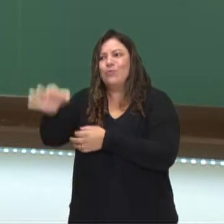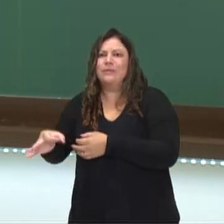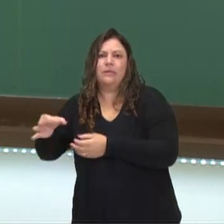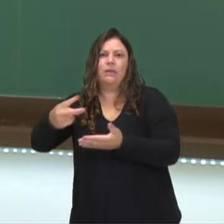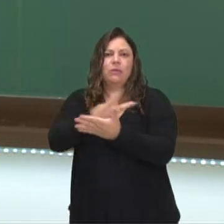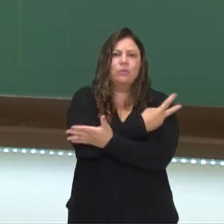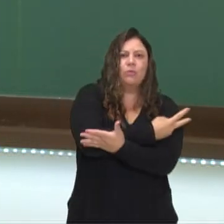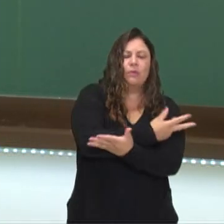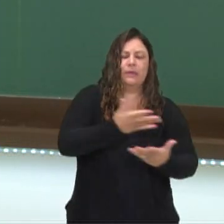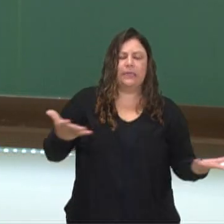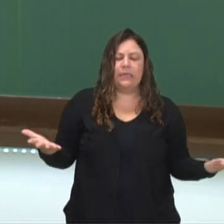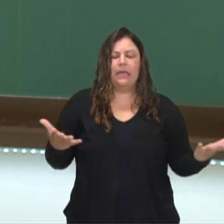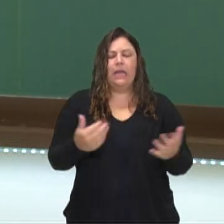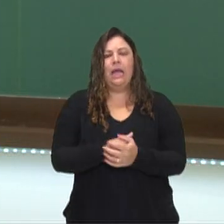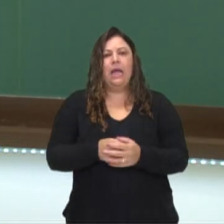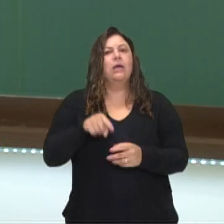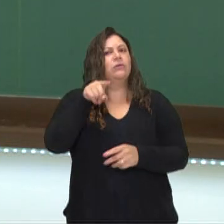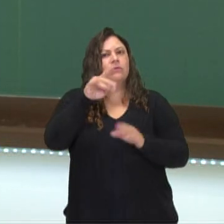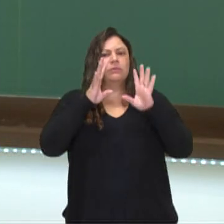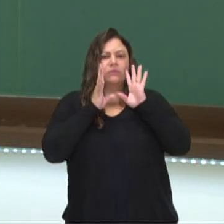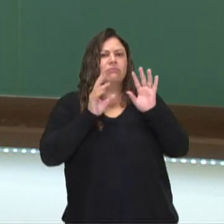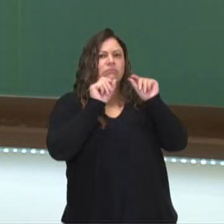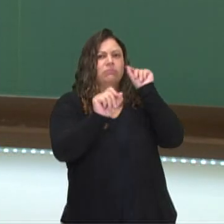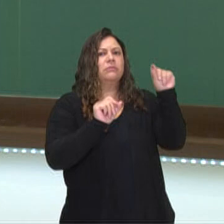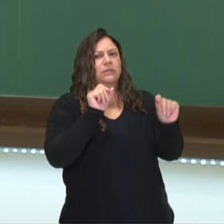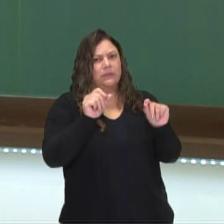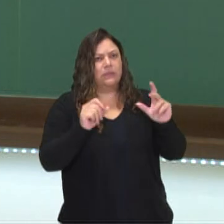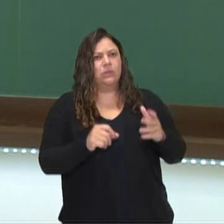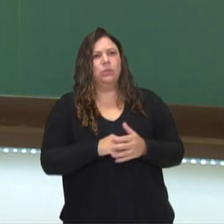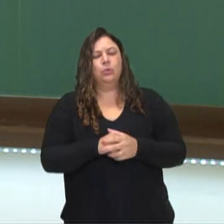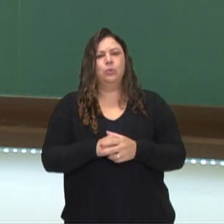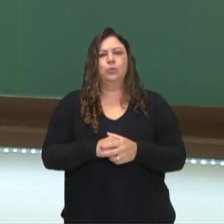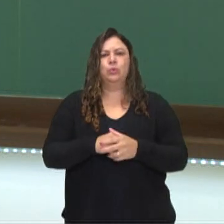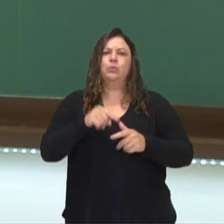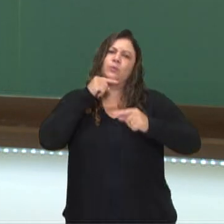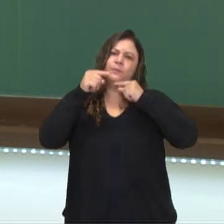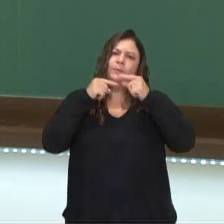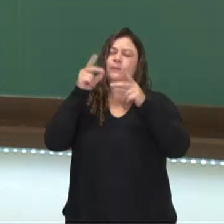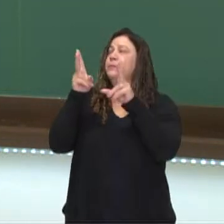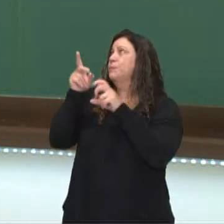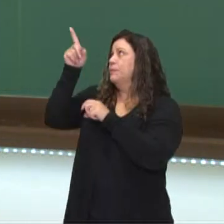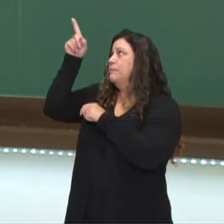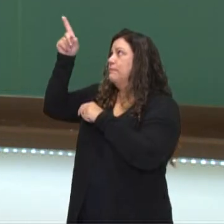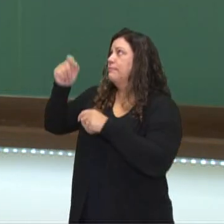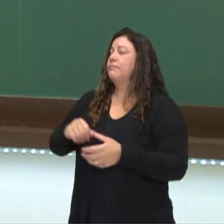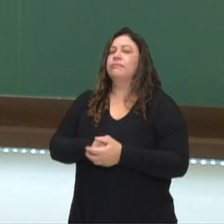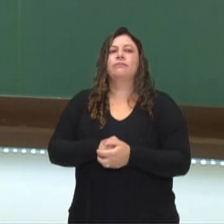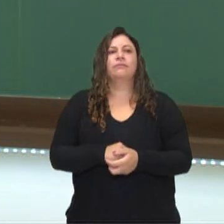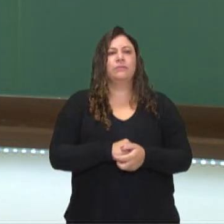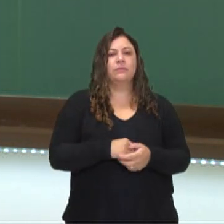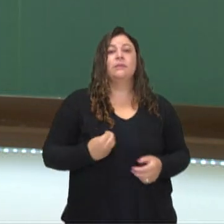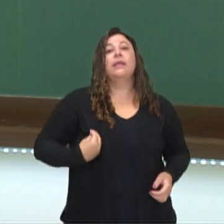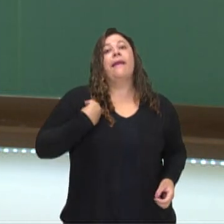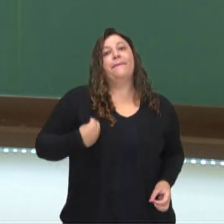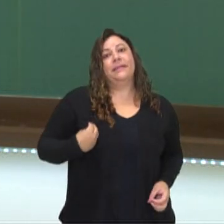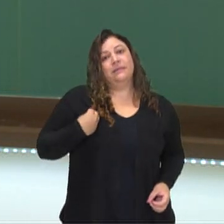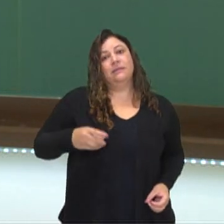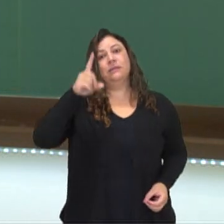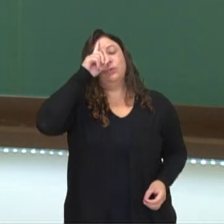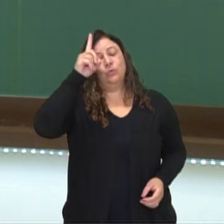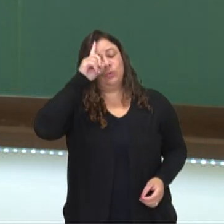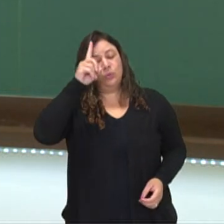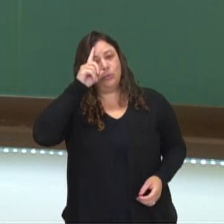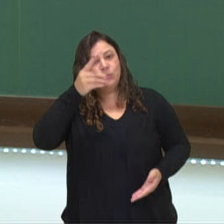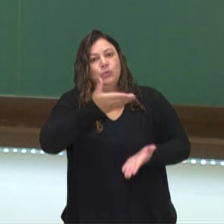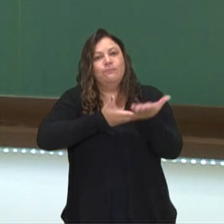errado, desde que você tenha atendido a esse questionamento aqui, ó. Os fluxos presentes no nosso cotidiano,